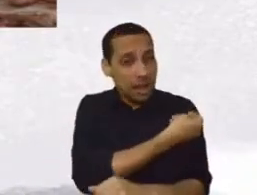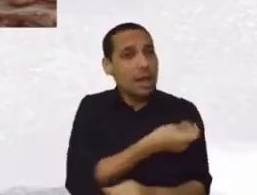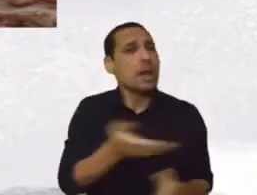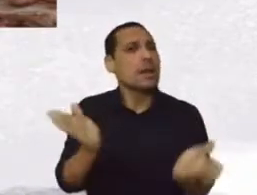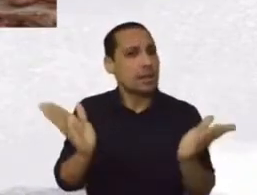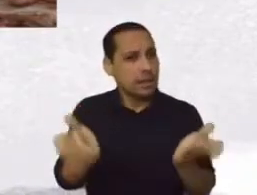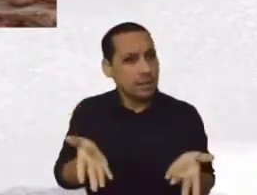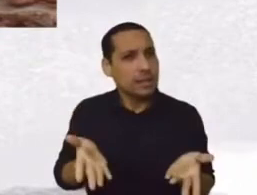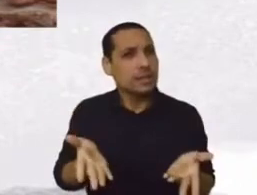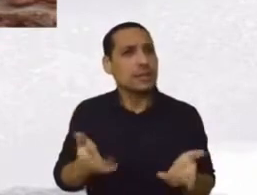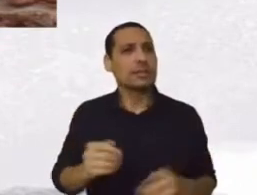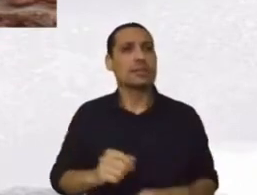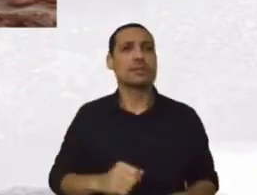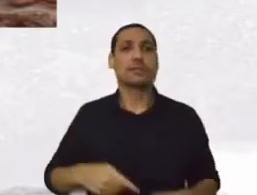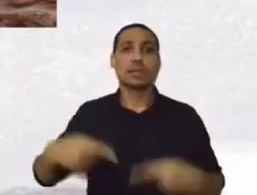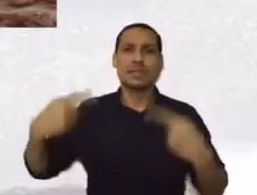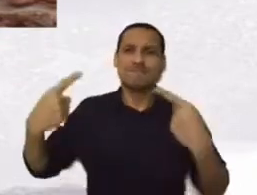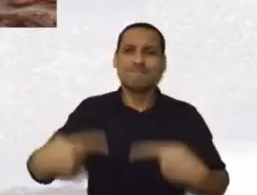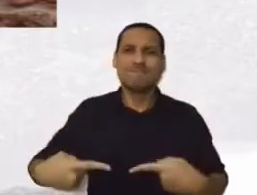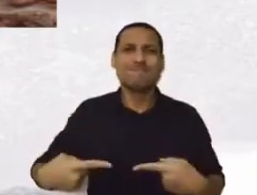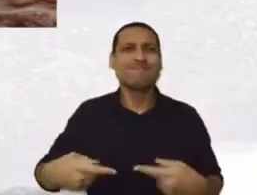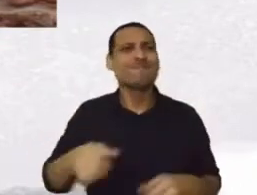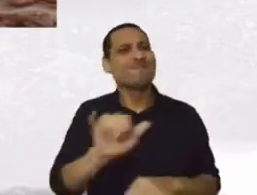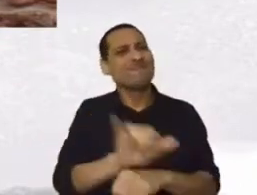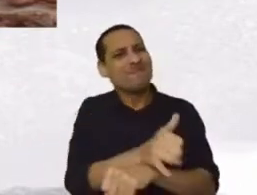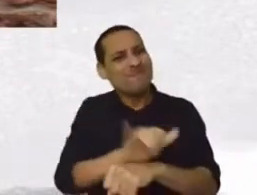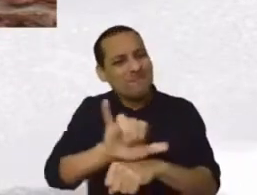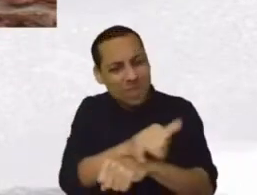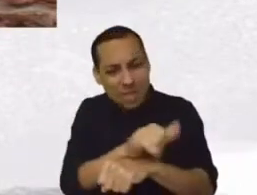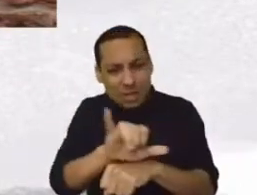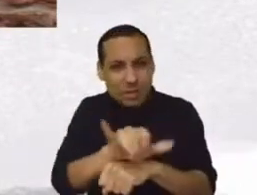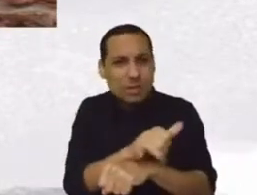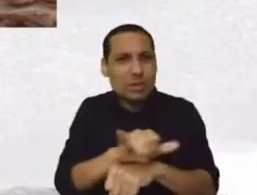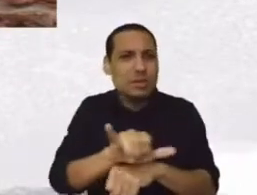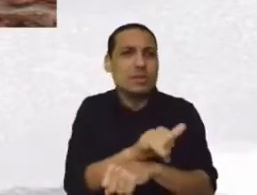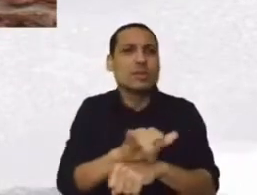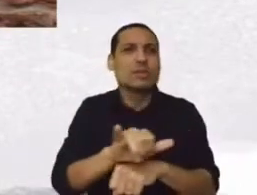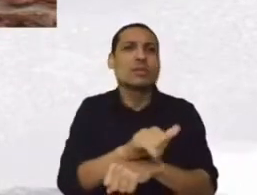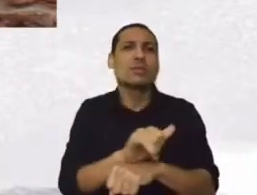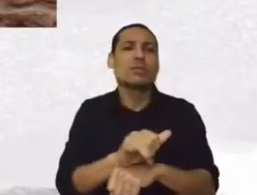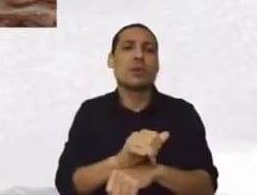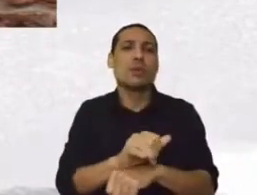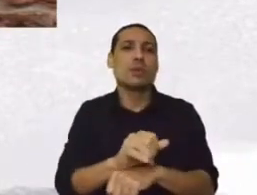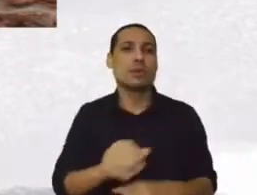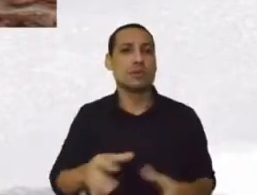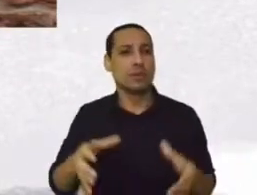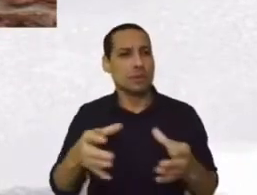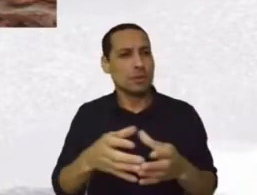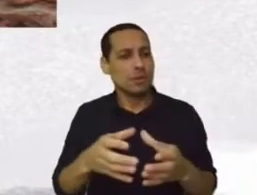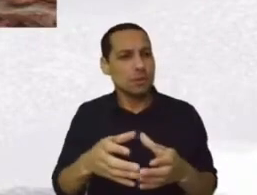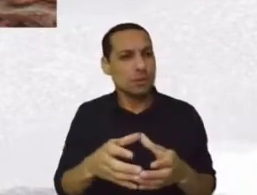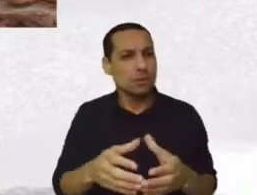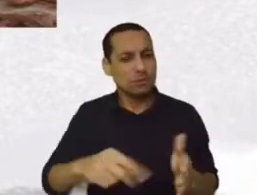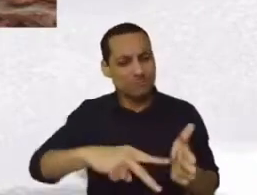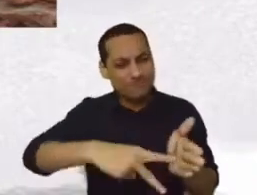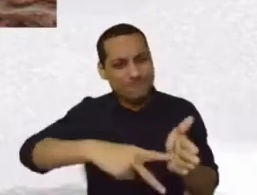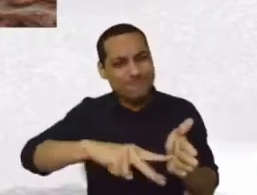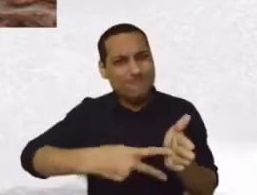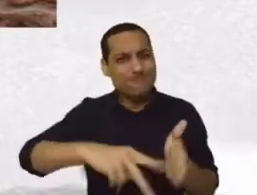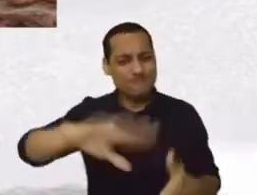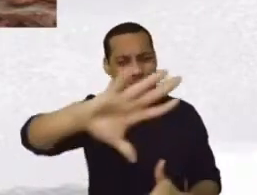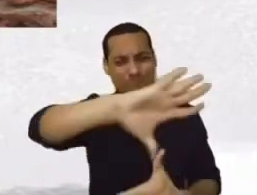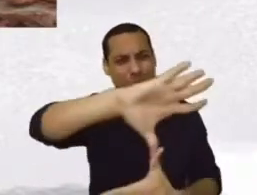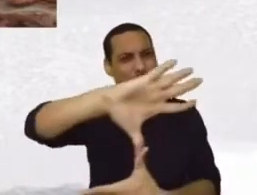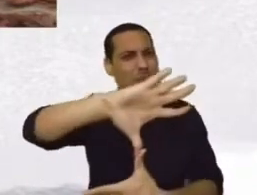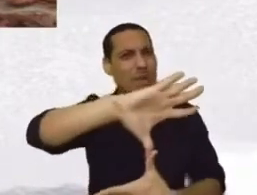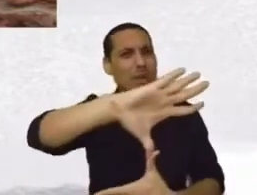nossa estratégia sindical. Nós, da Confederação Sindical das Américas, estamos conversando com todas as afiliadas. Nós